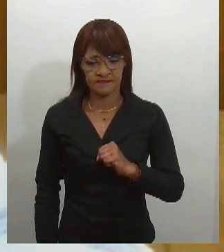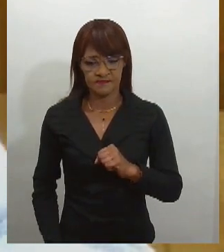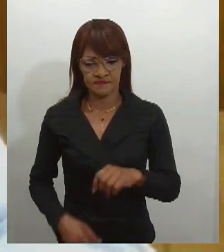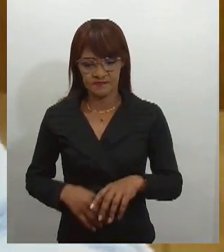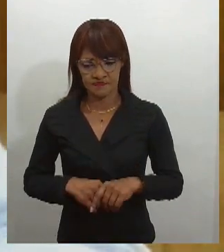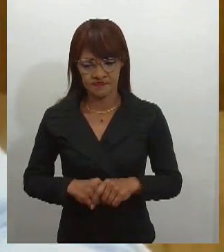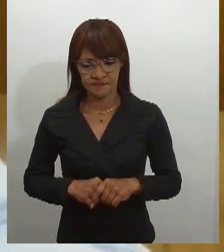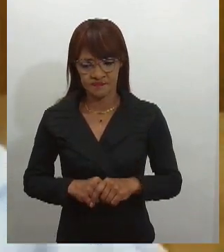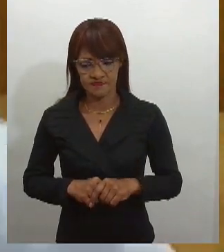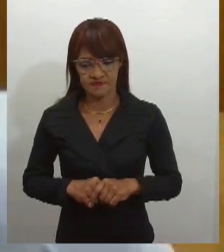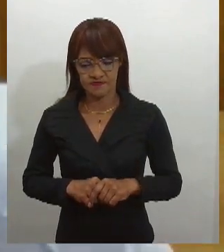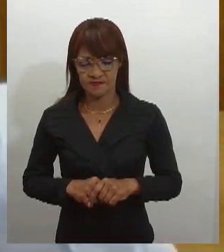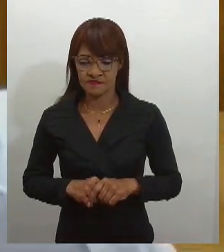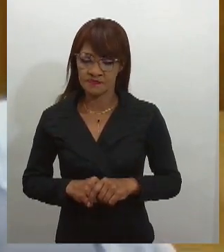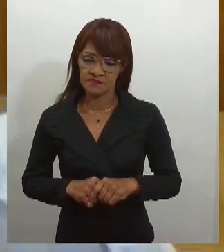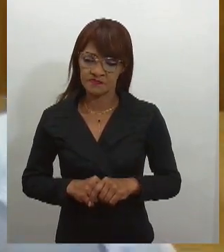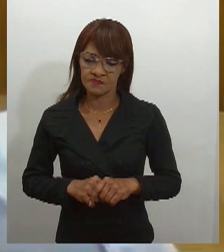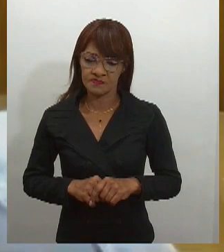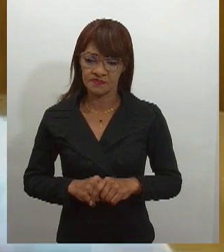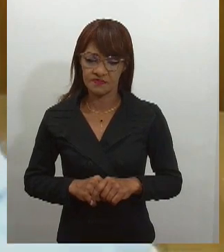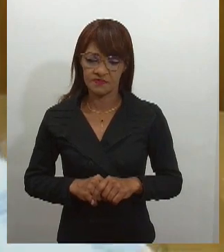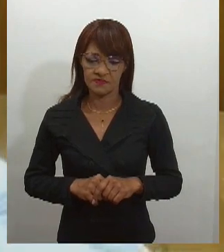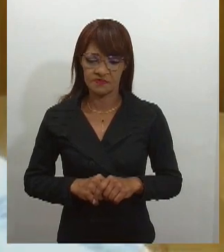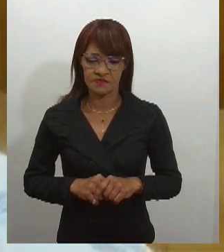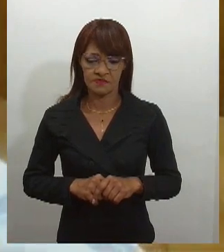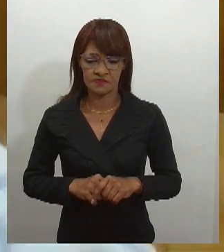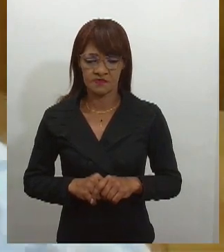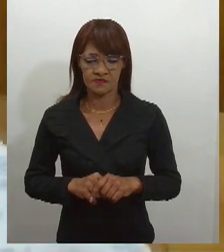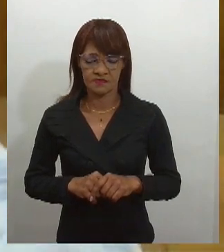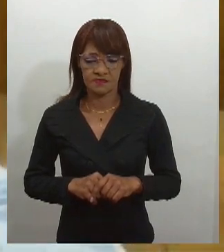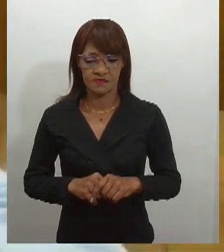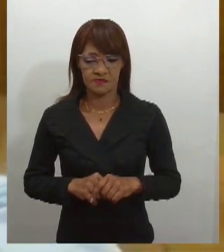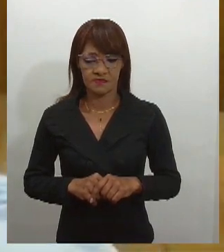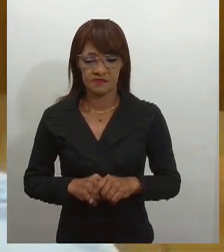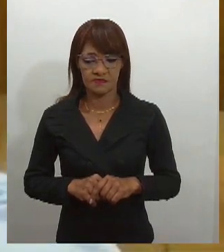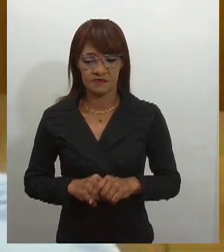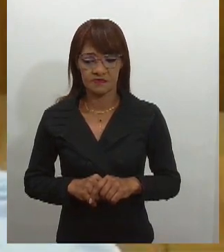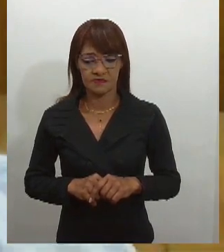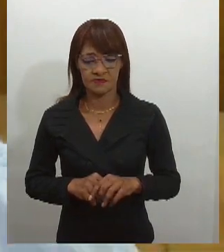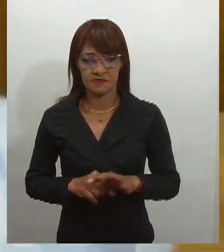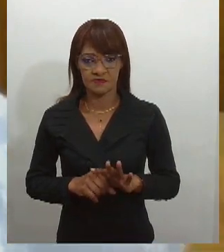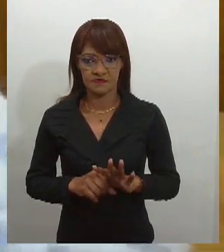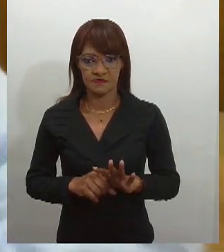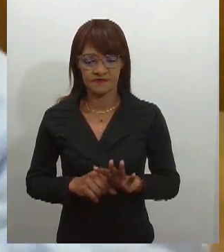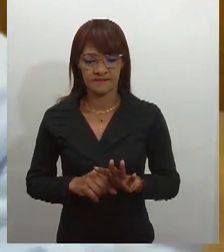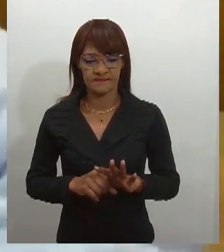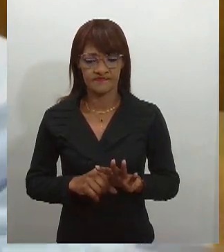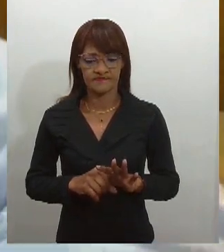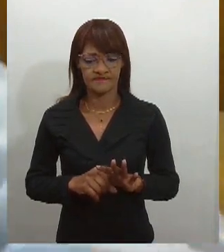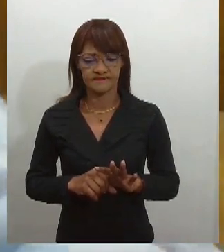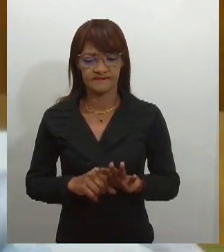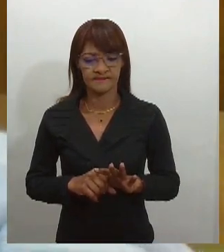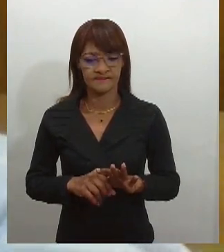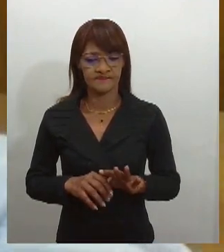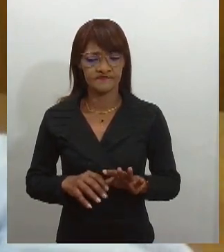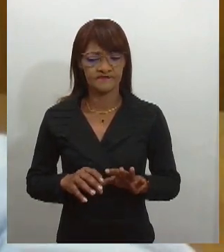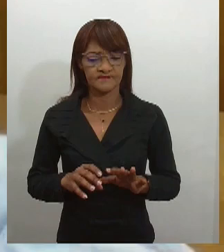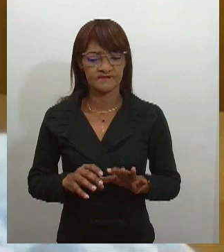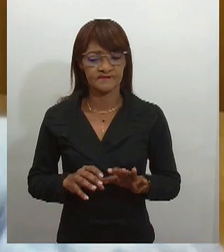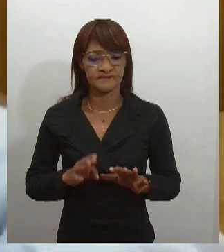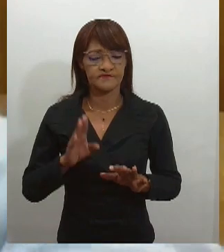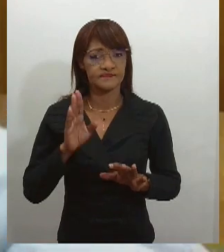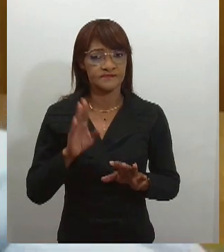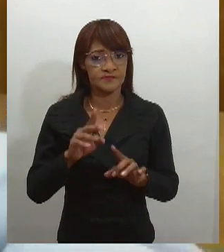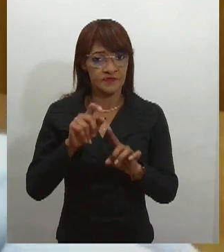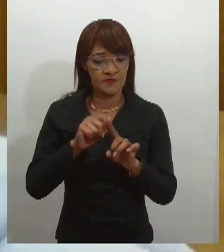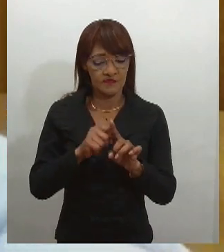início. Você faz uma compra, o restante dos valores devidos rodam para o próximo mês, se você pagou o mínimo,